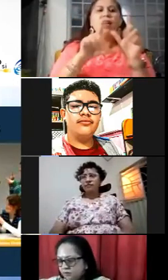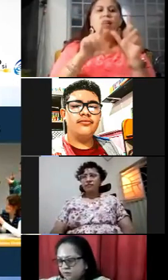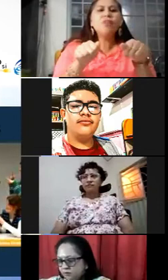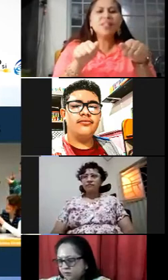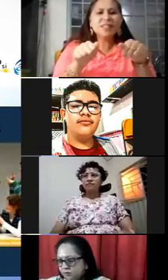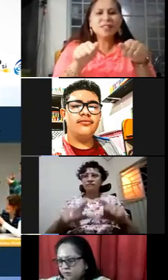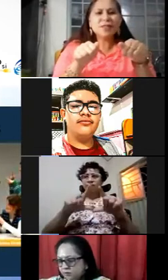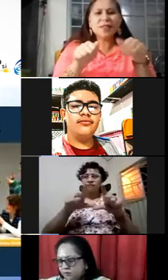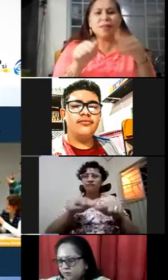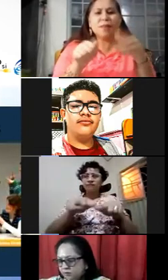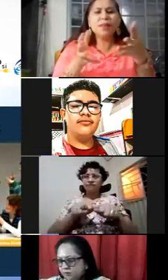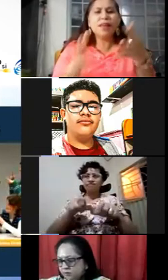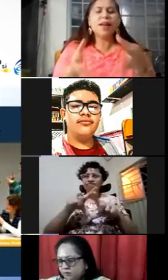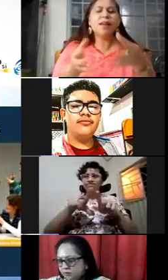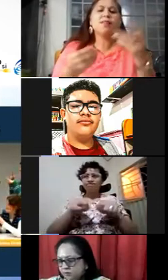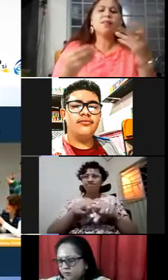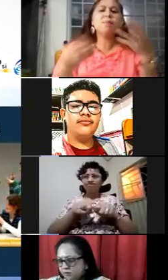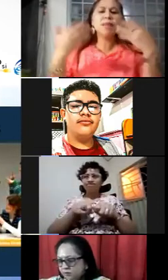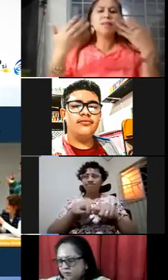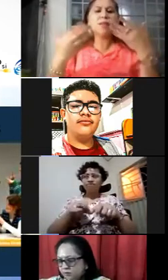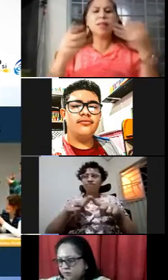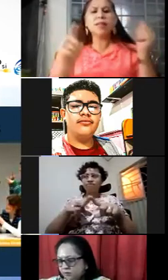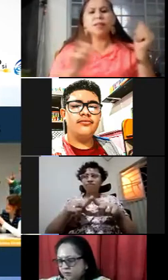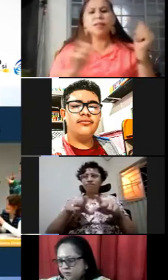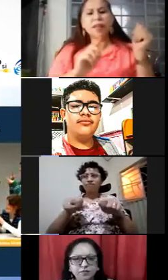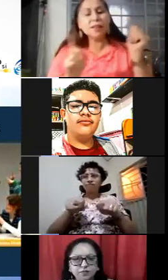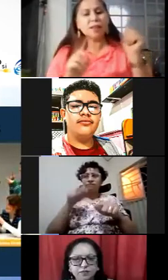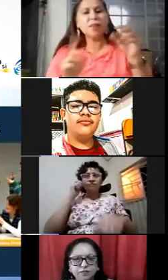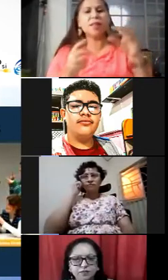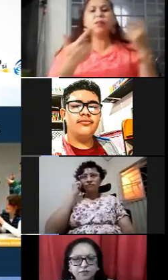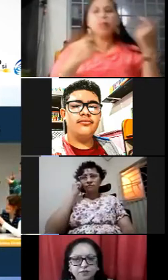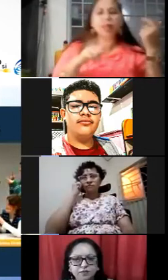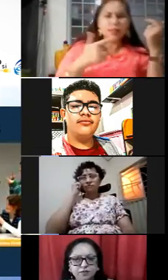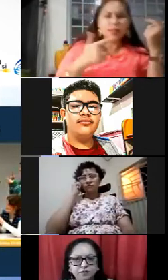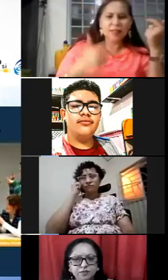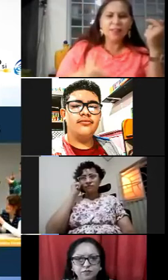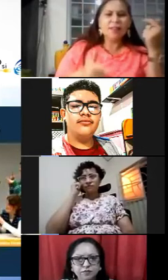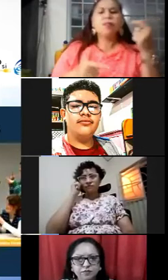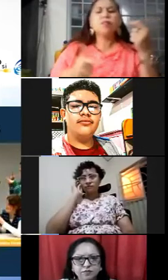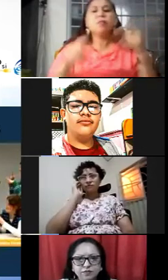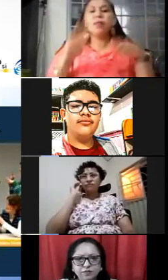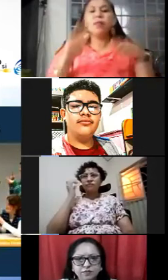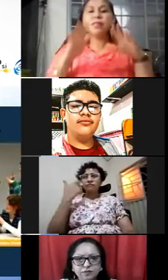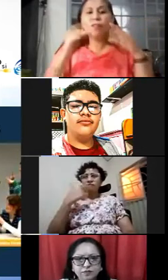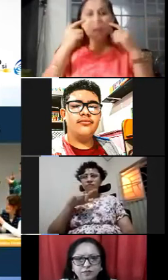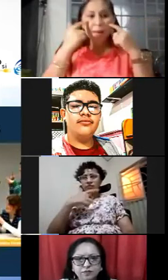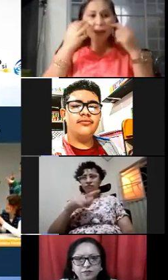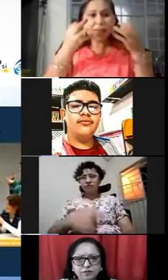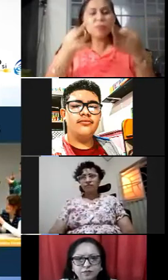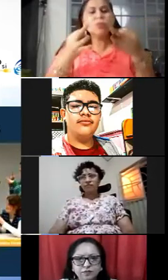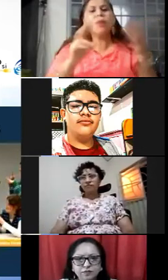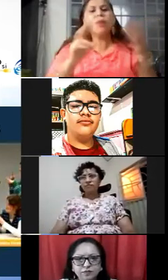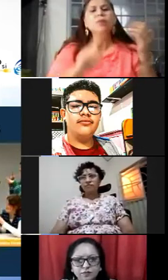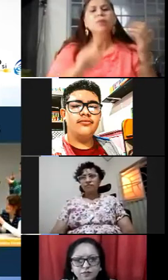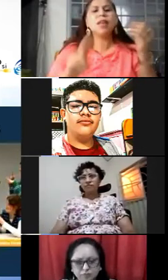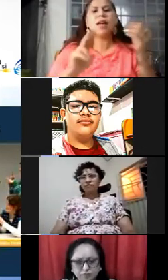o vazio, que também dá essa impressão, né, de negação, de que não tem. A gente precisa ficar bem atento só